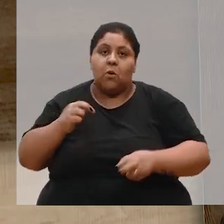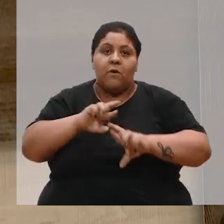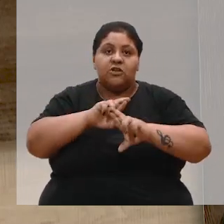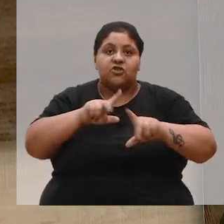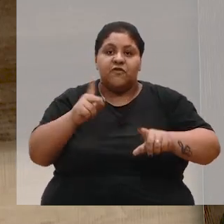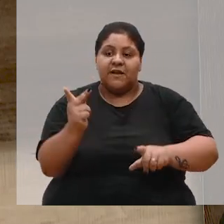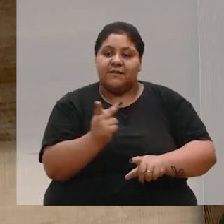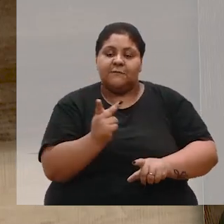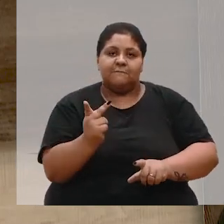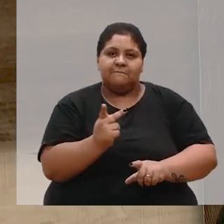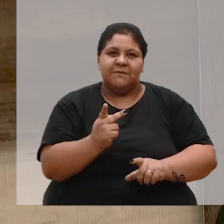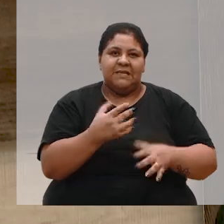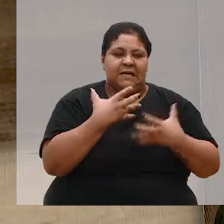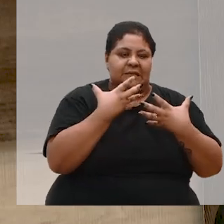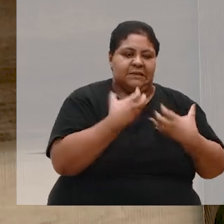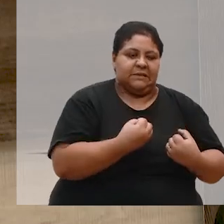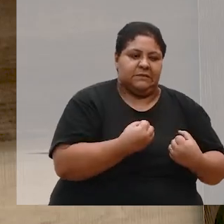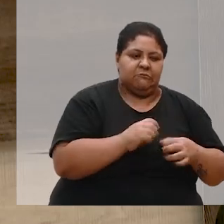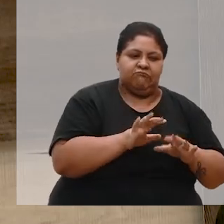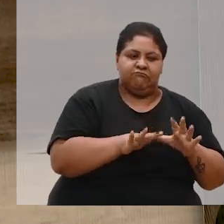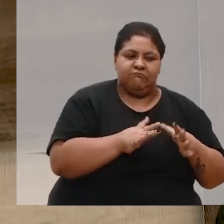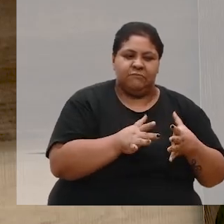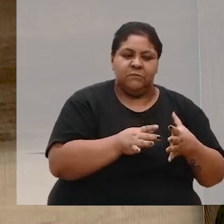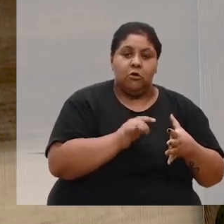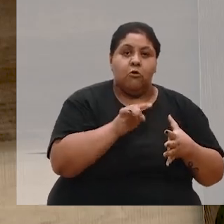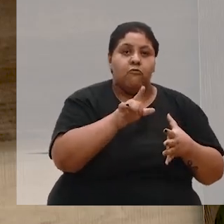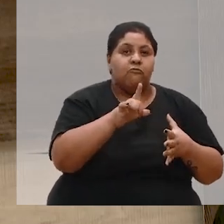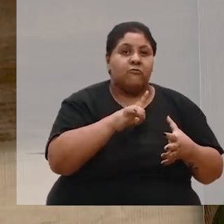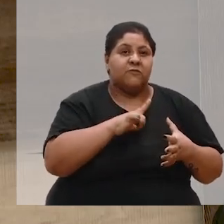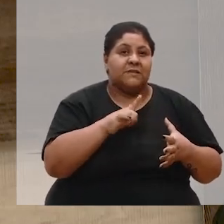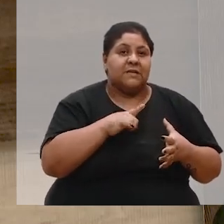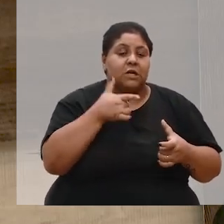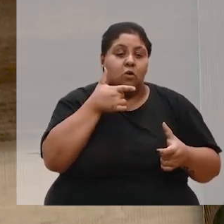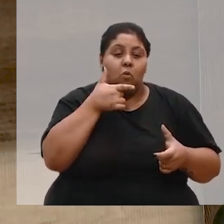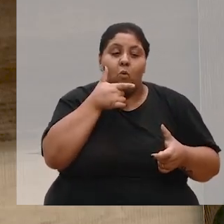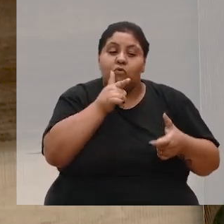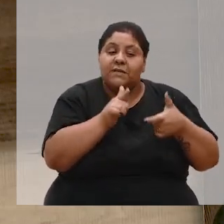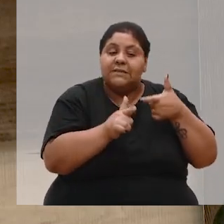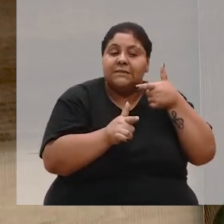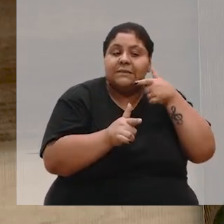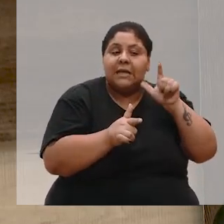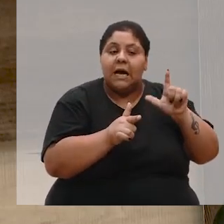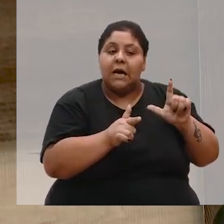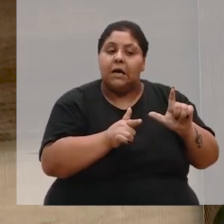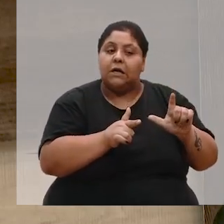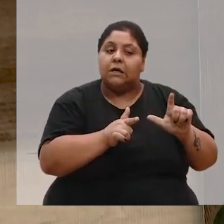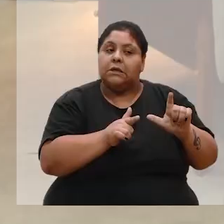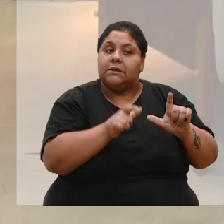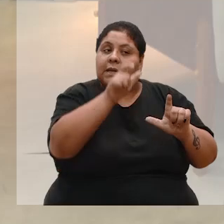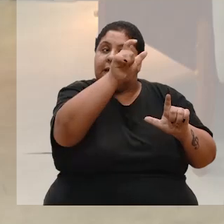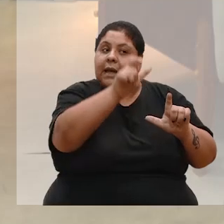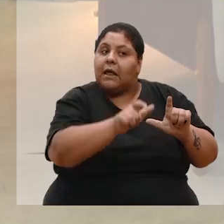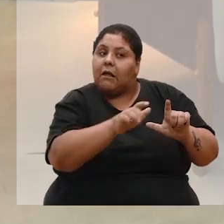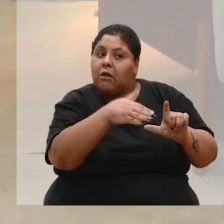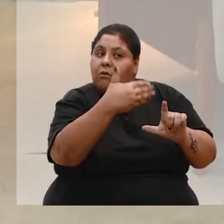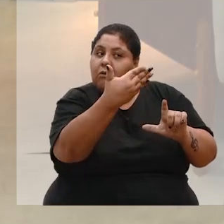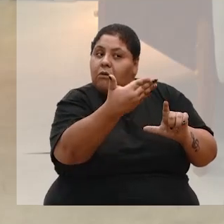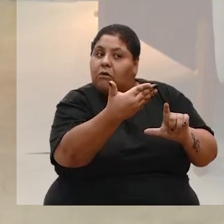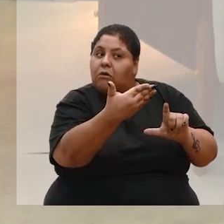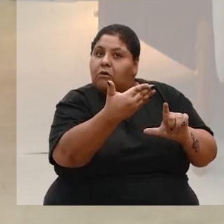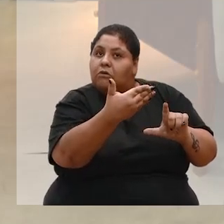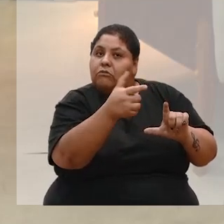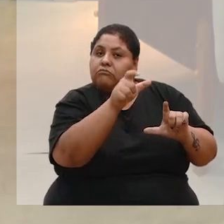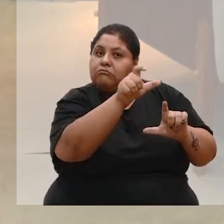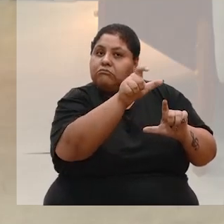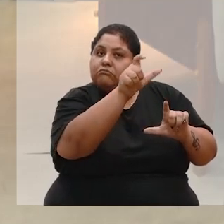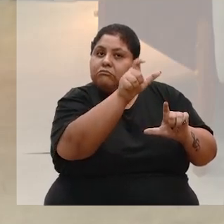Porque aceitação parece o seguinte, você tem que conquistar do outro o fato de tu seres